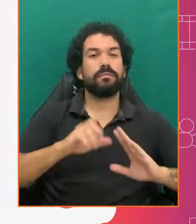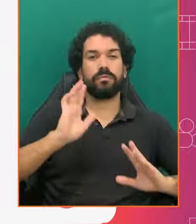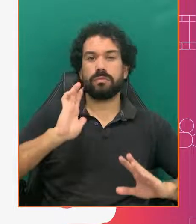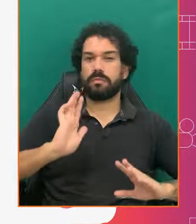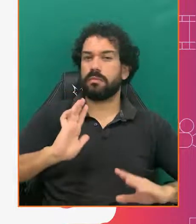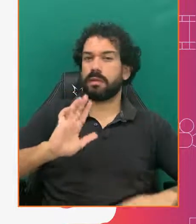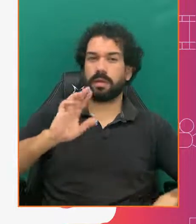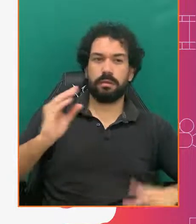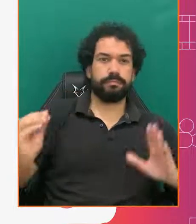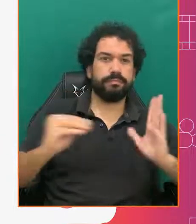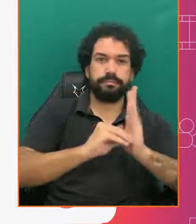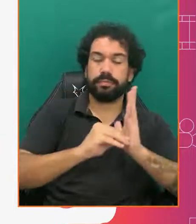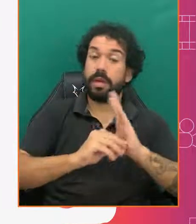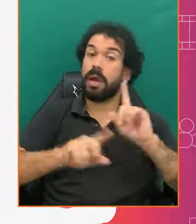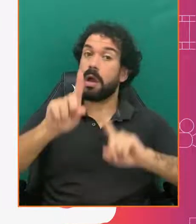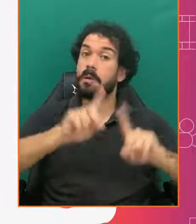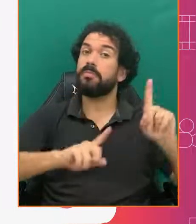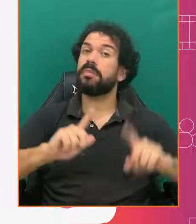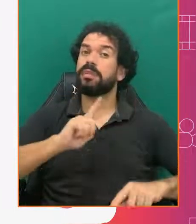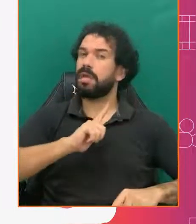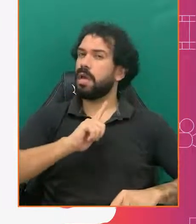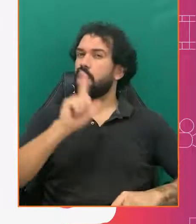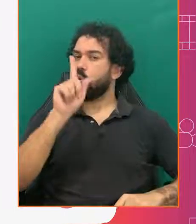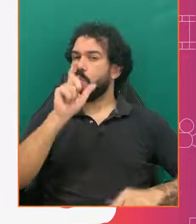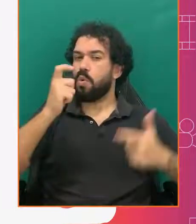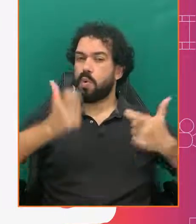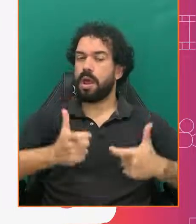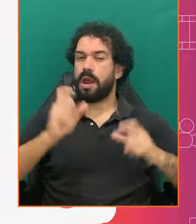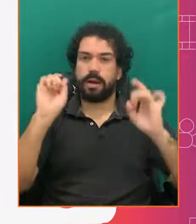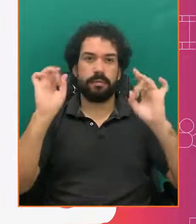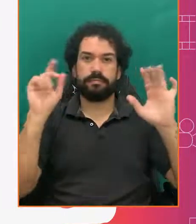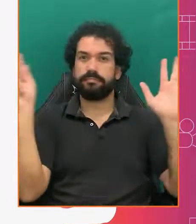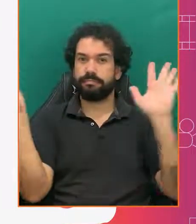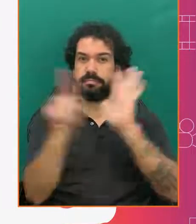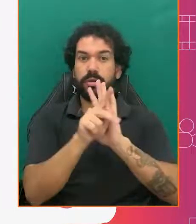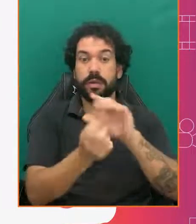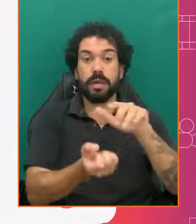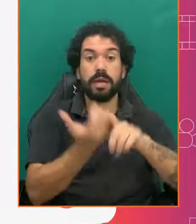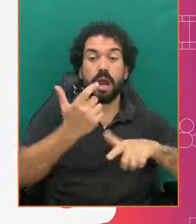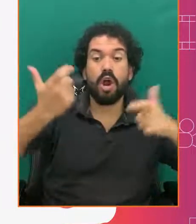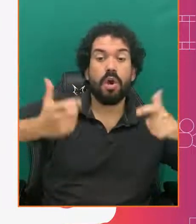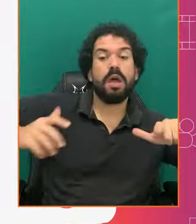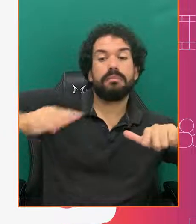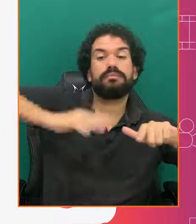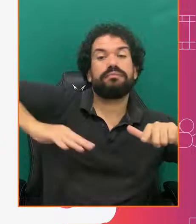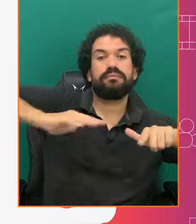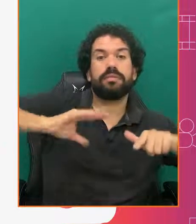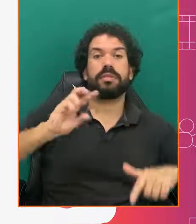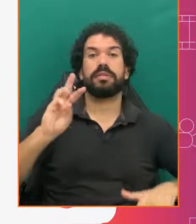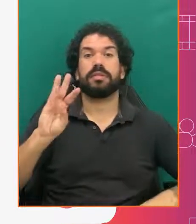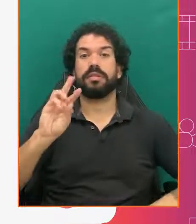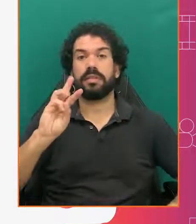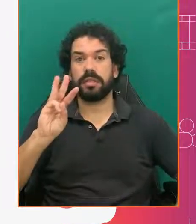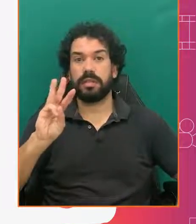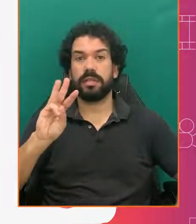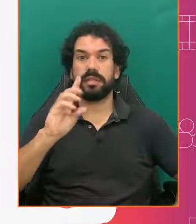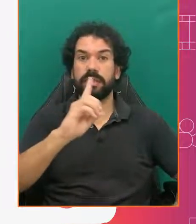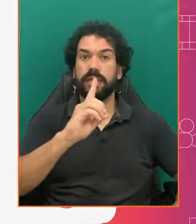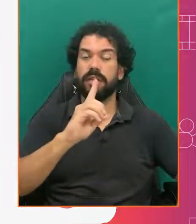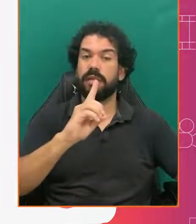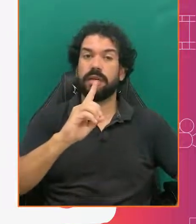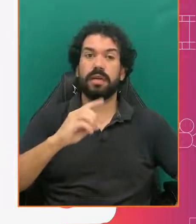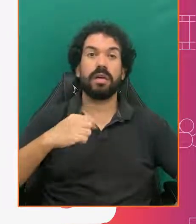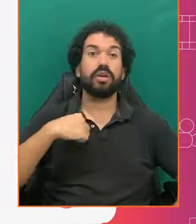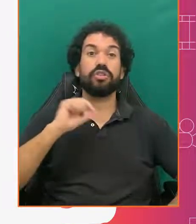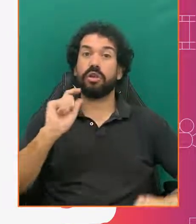você. Alguns, inclusive, têm um botão específico para criar um ambiente 3D, em